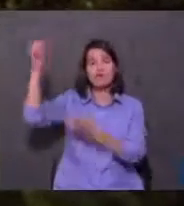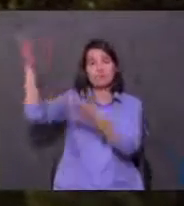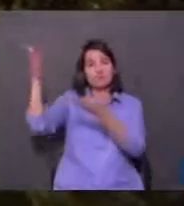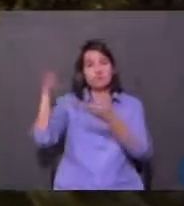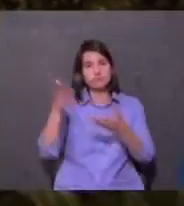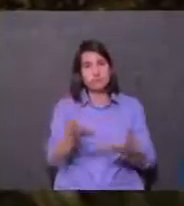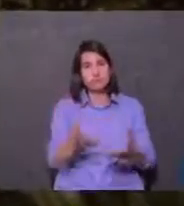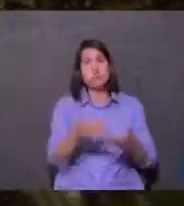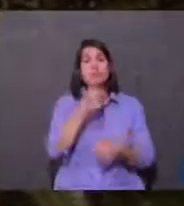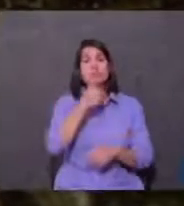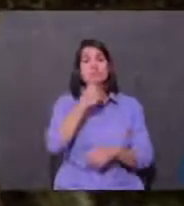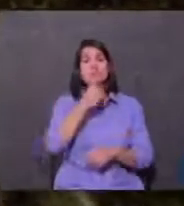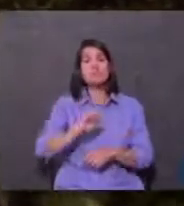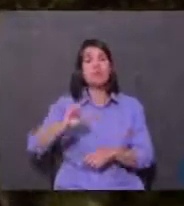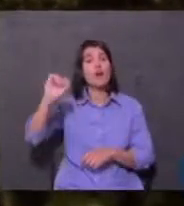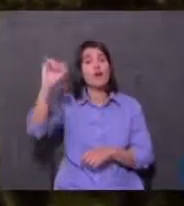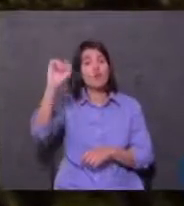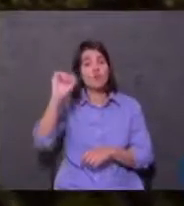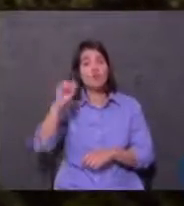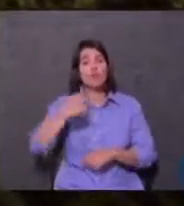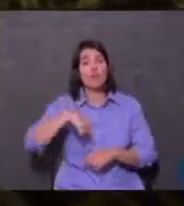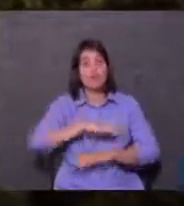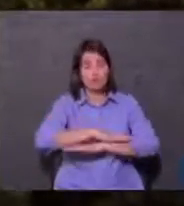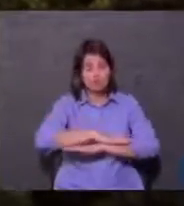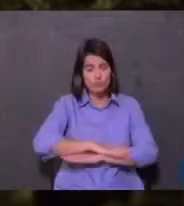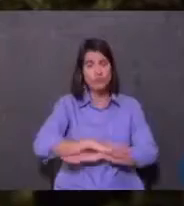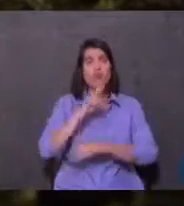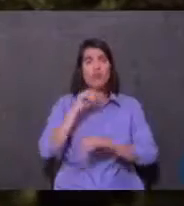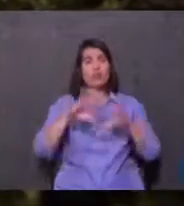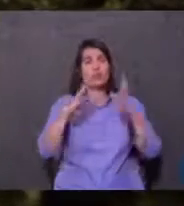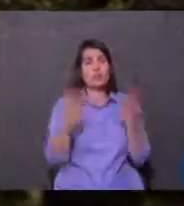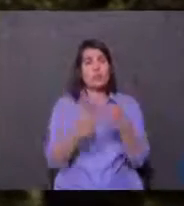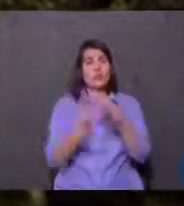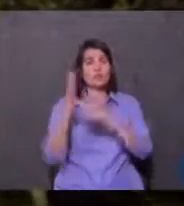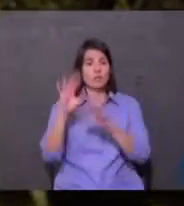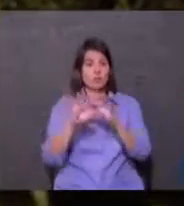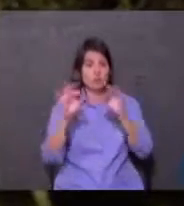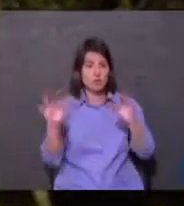Seja feita a vossa vontade, assim na terra como no céu.